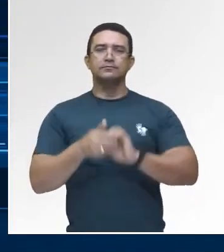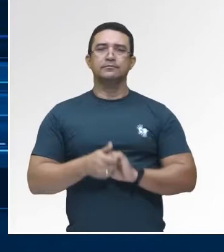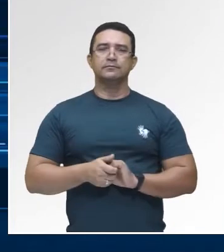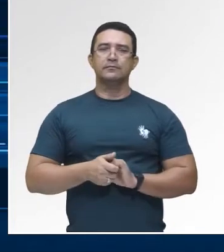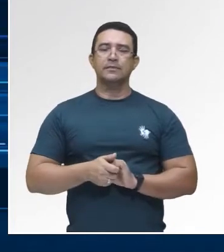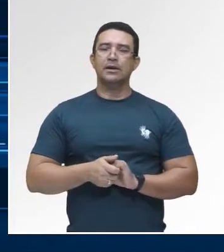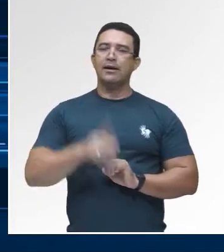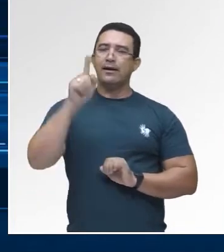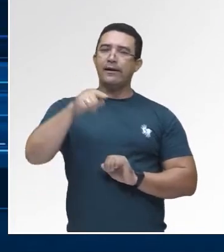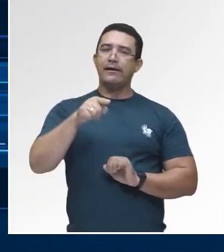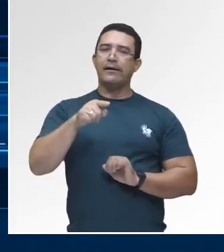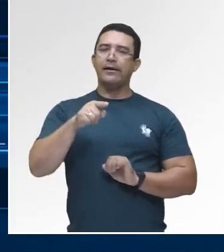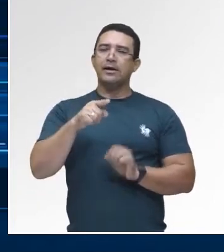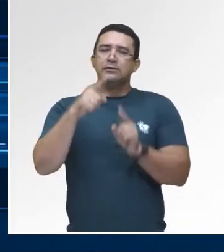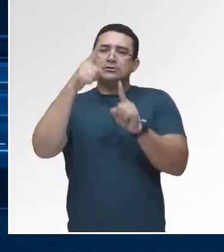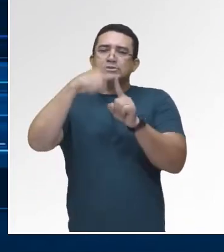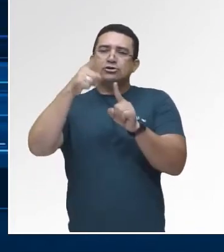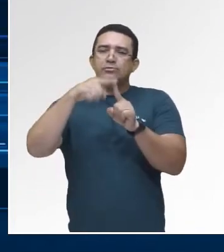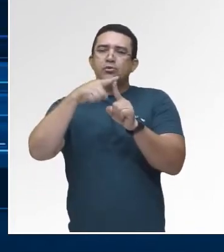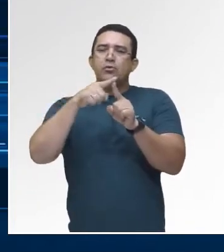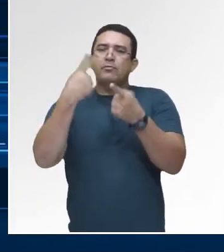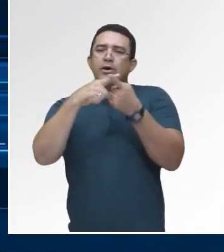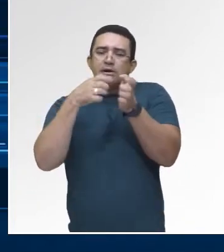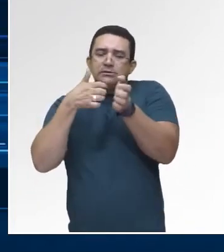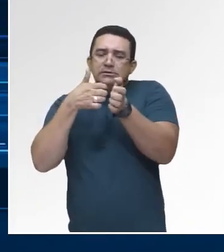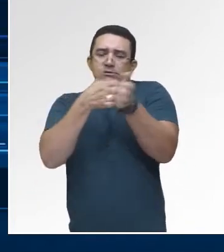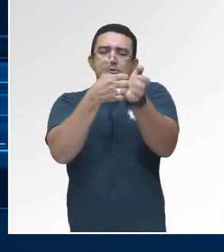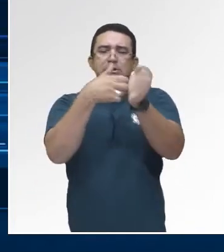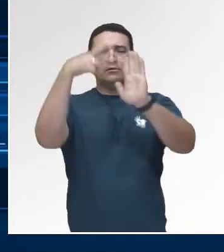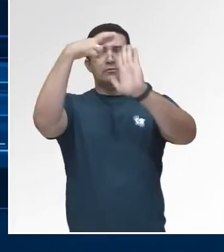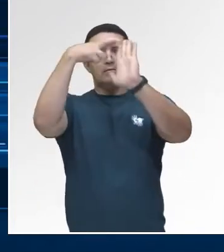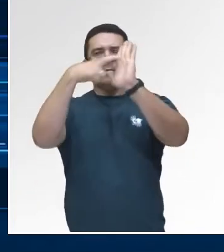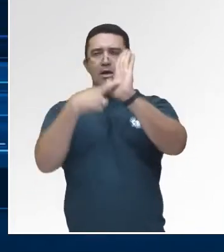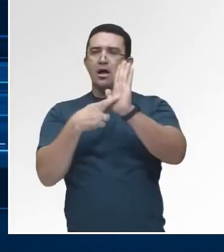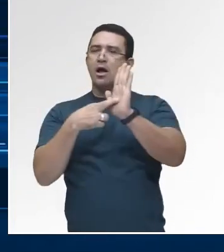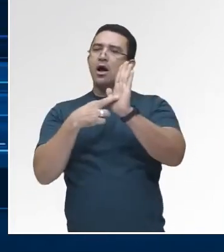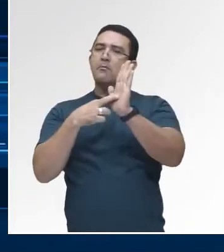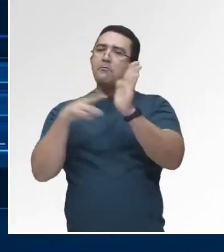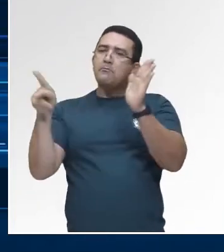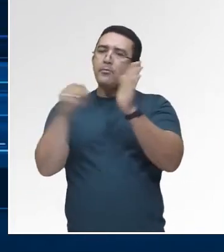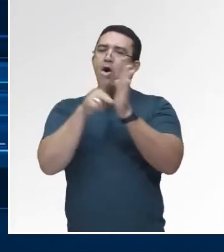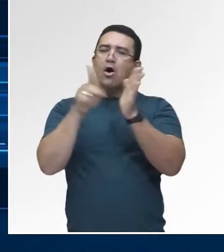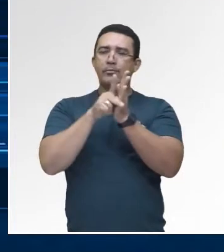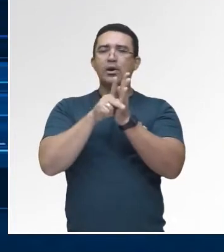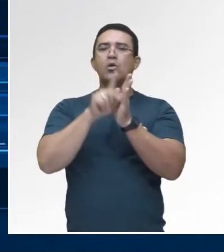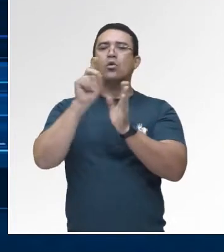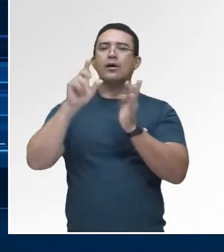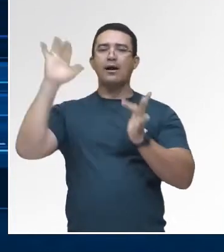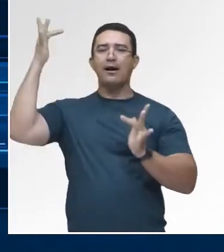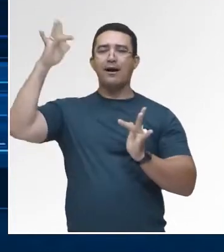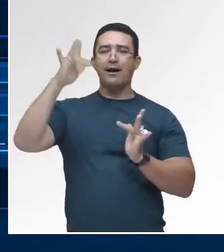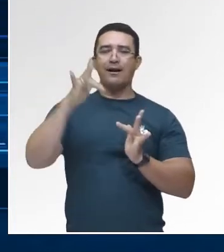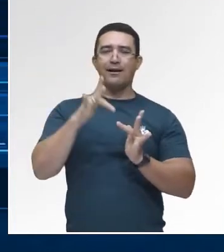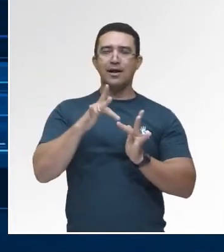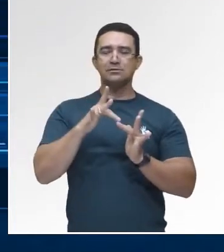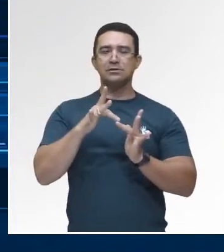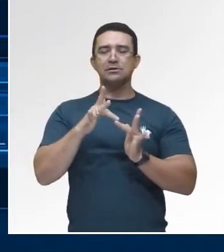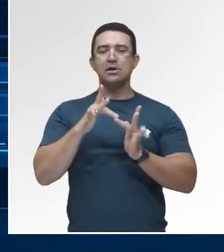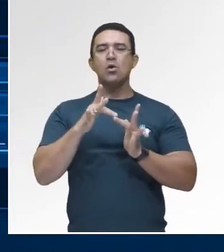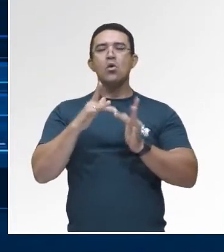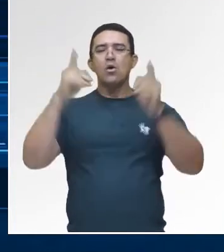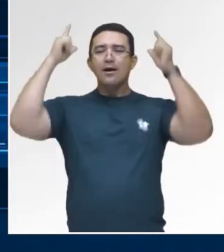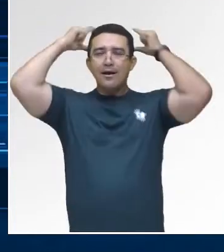Era pautado por seguir as normas clássicas, as normas greco-romanas, as